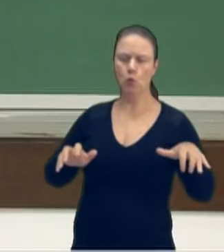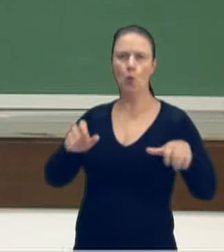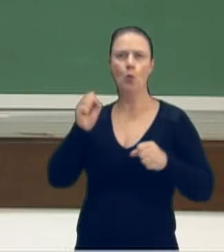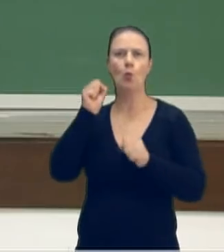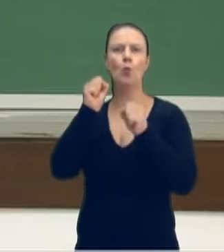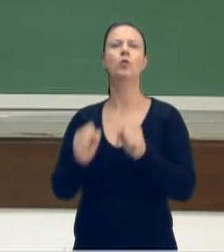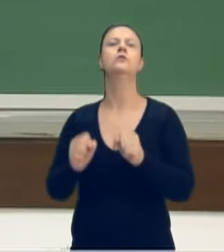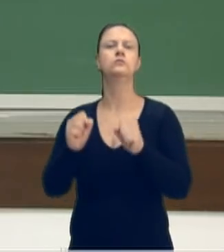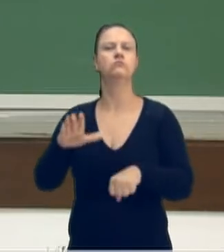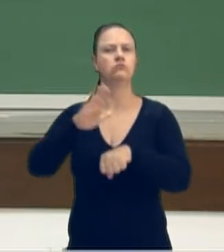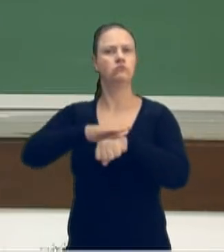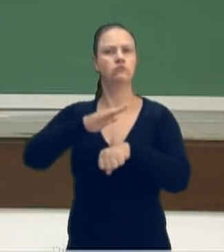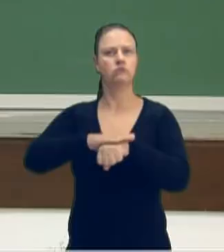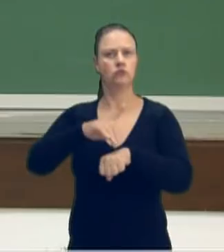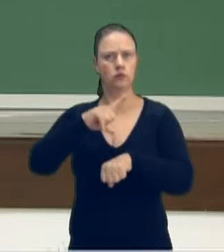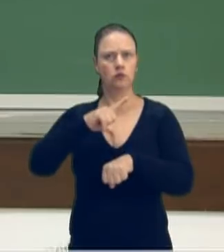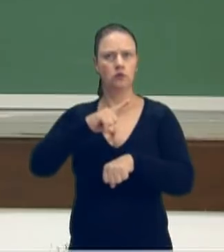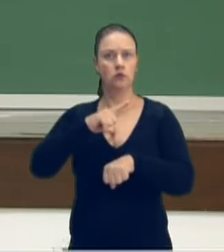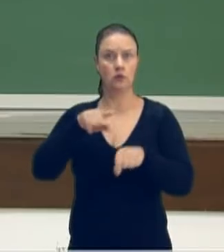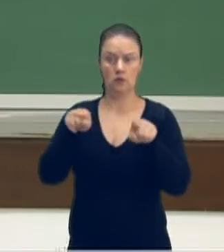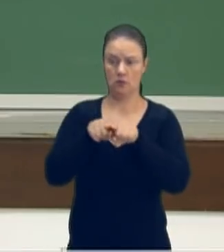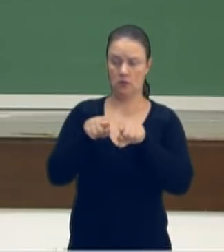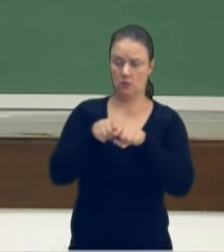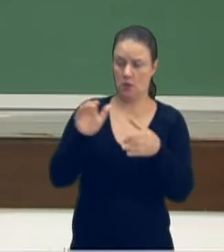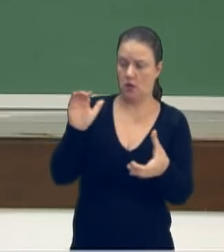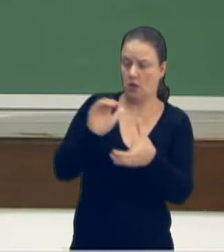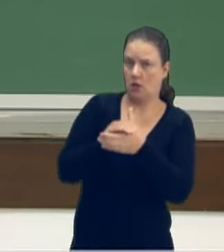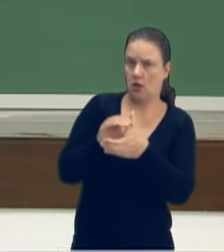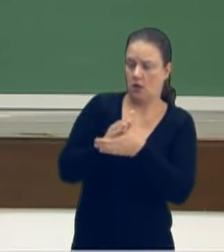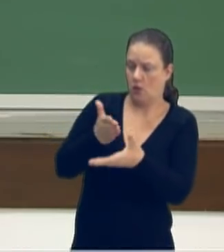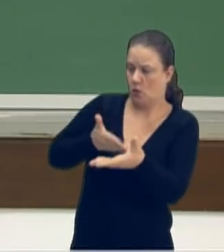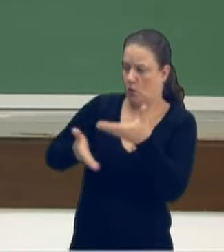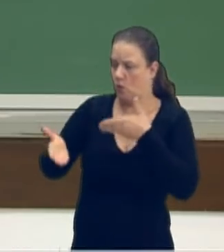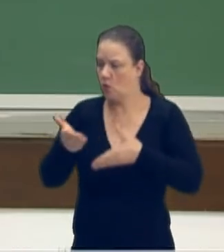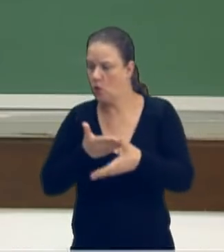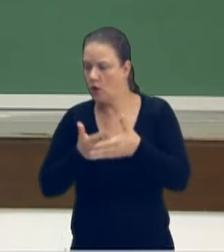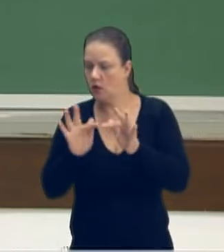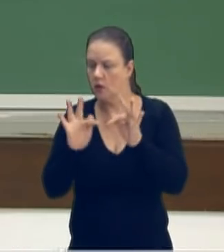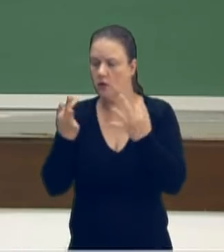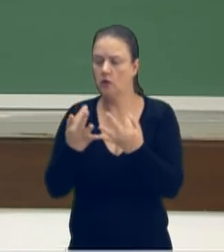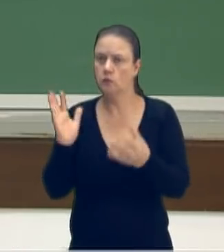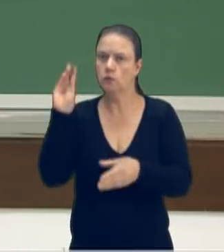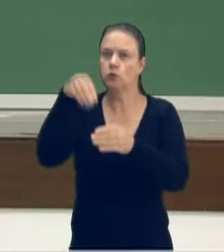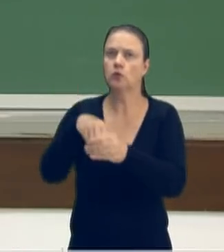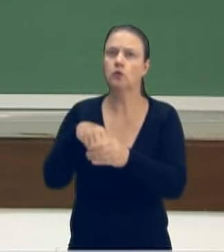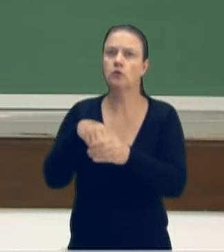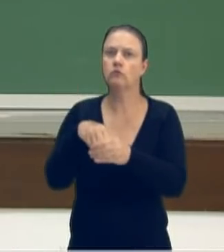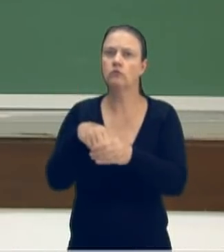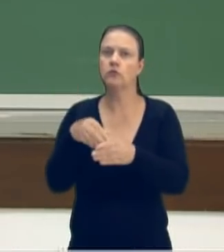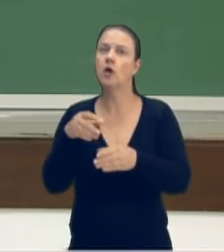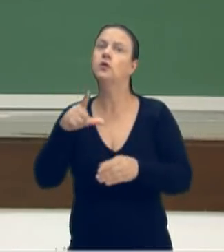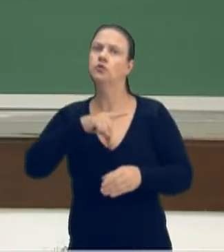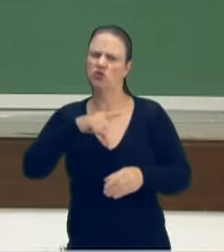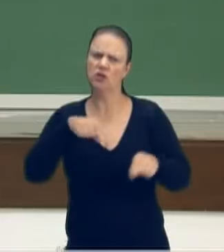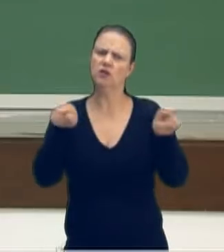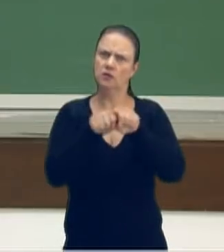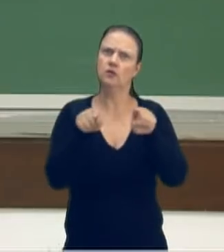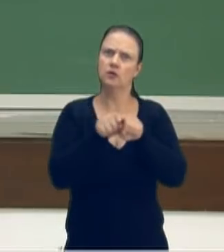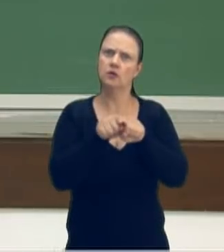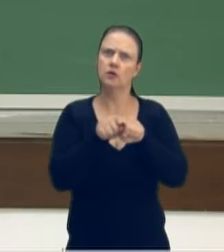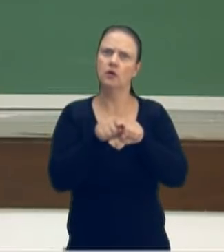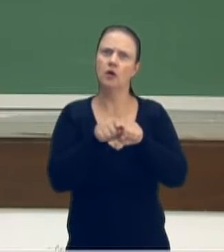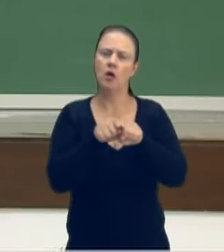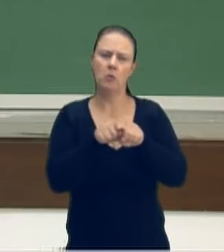fazer casamentos intrafamiliares, dentro da própria família, não respeitavam, inclusive, situações de incesto, e por